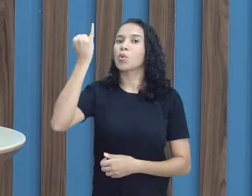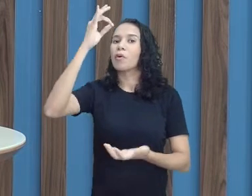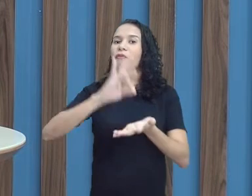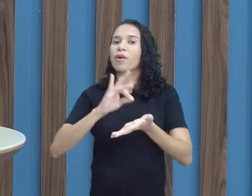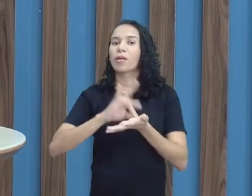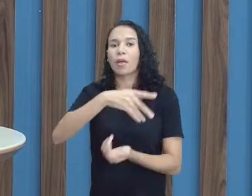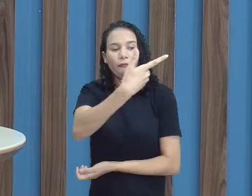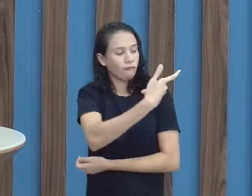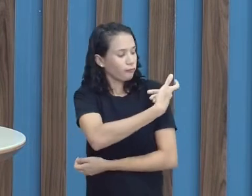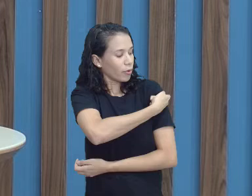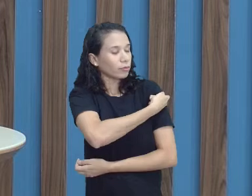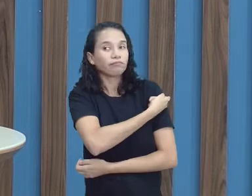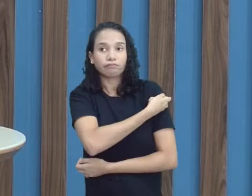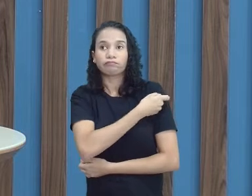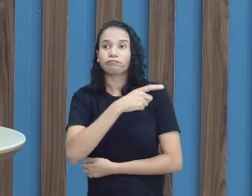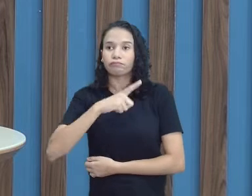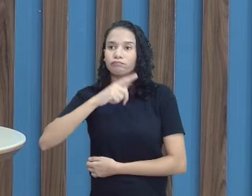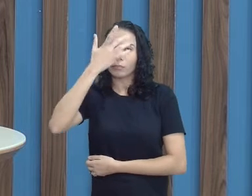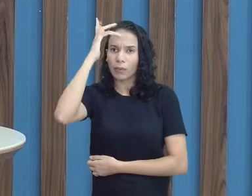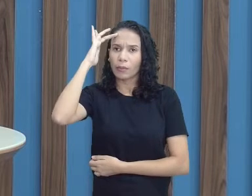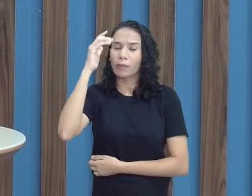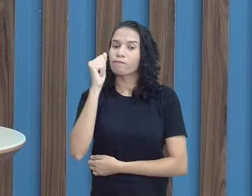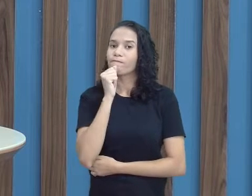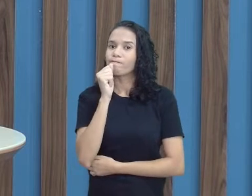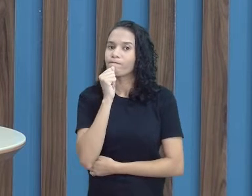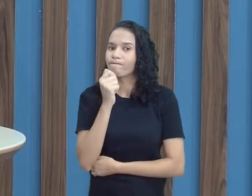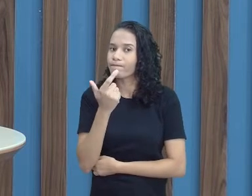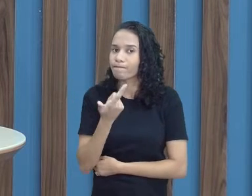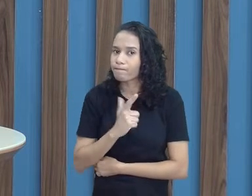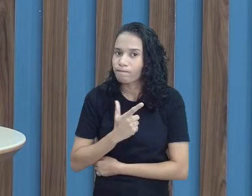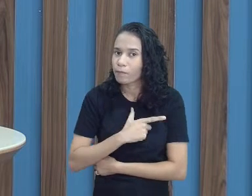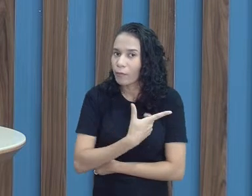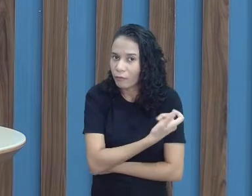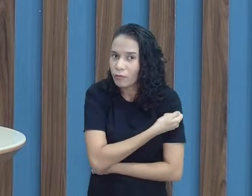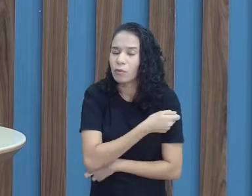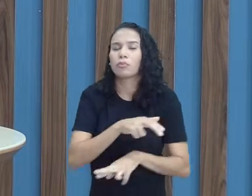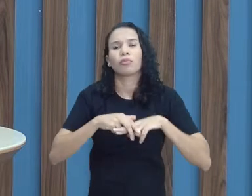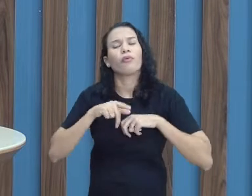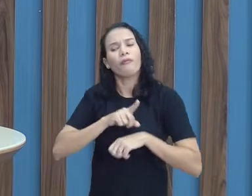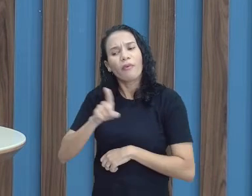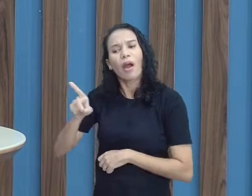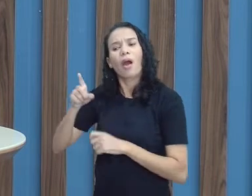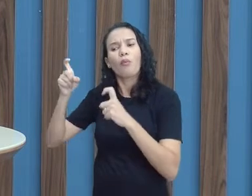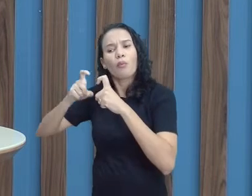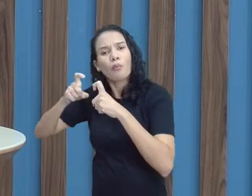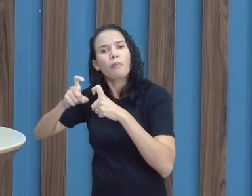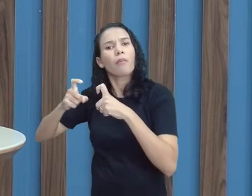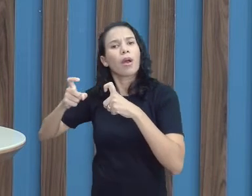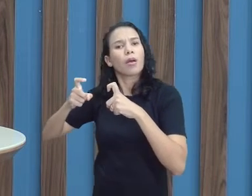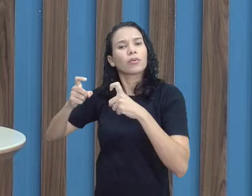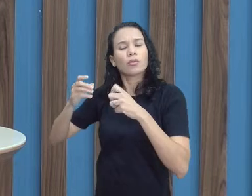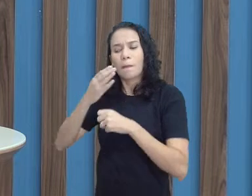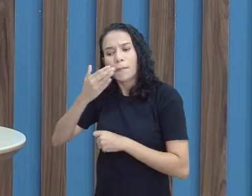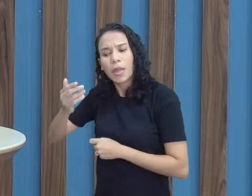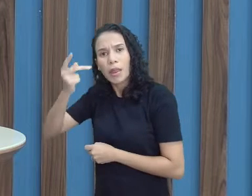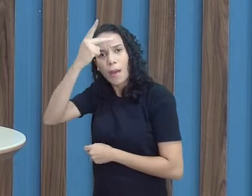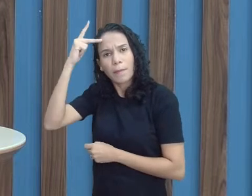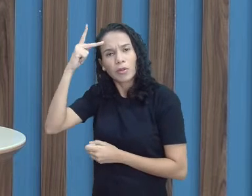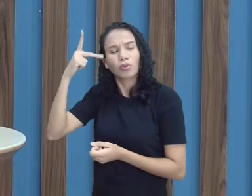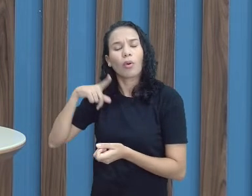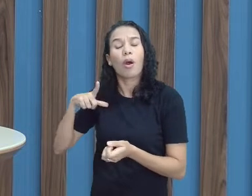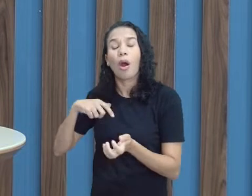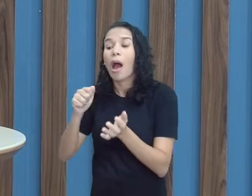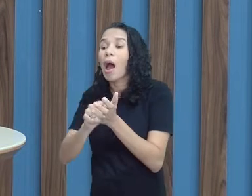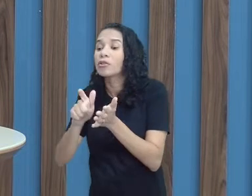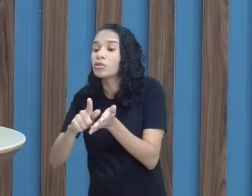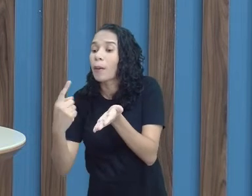da vacina. E tem muita gente ainda que não tomou. Então, vai lá no postinho de saúde, pede para uma pessoa lá marcar para